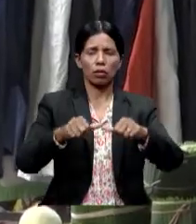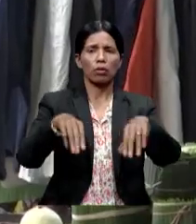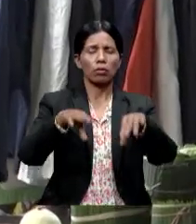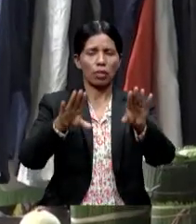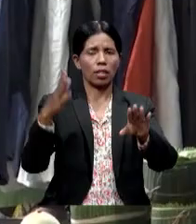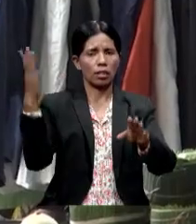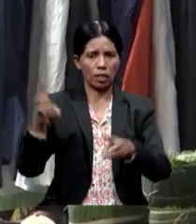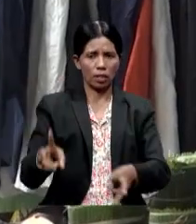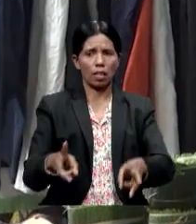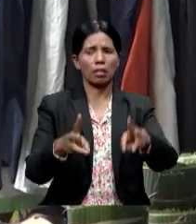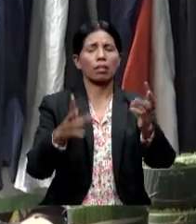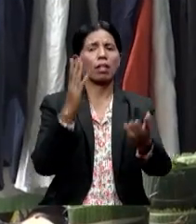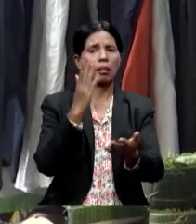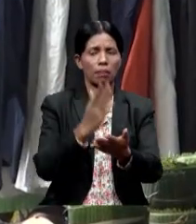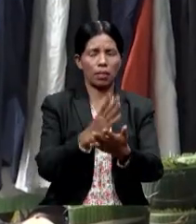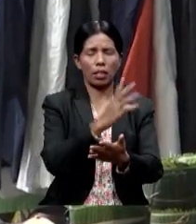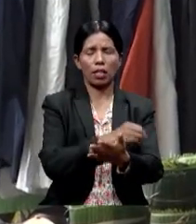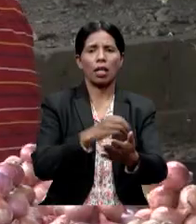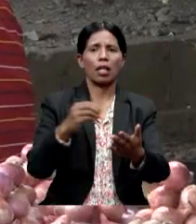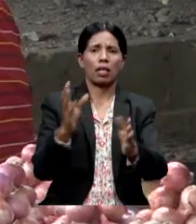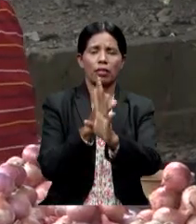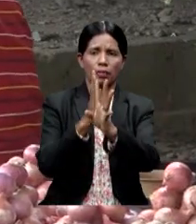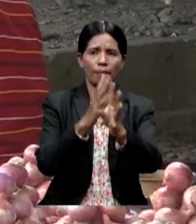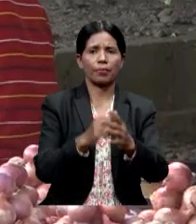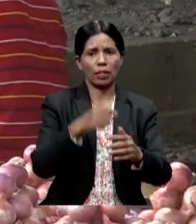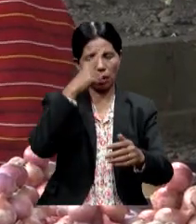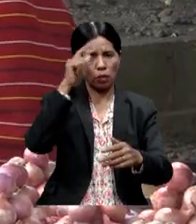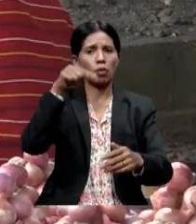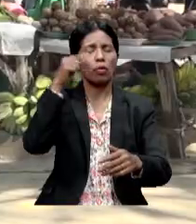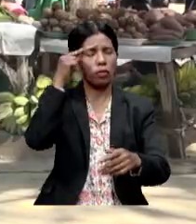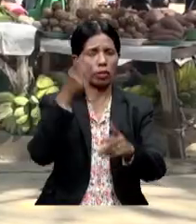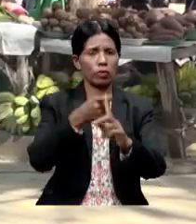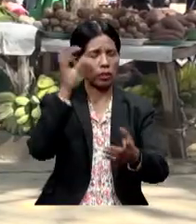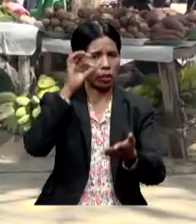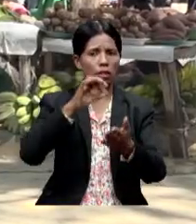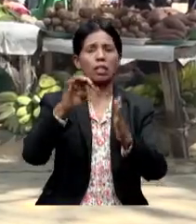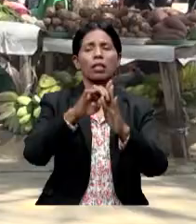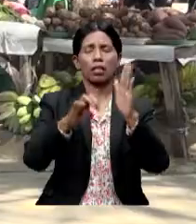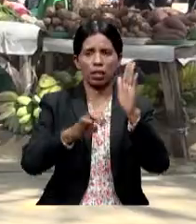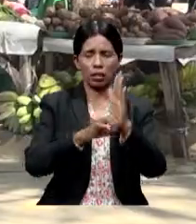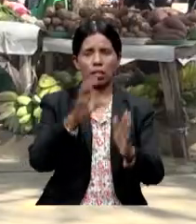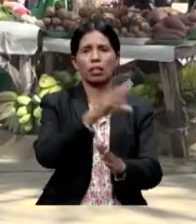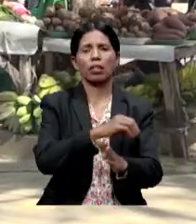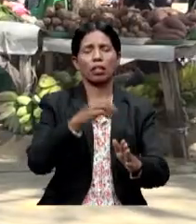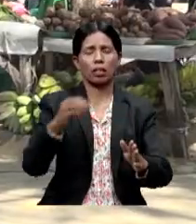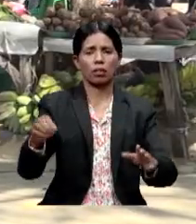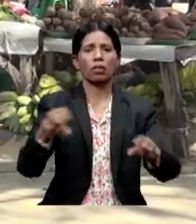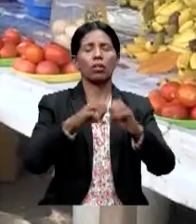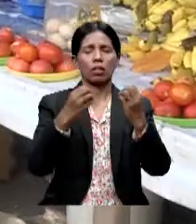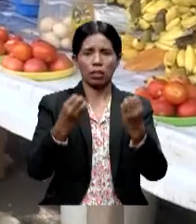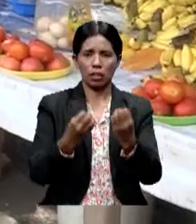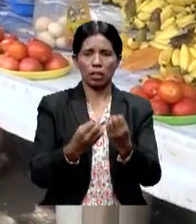ninin, hodi hamoso engrafamento. Tamba ne, governo liu si secretário estado assunto toponimia no organização